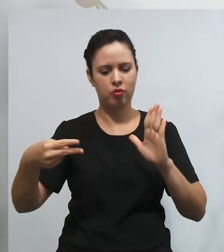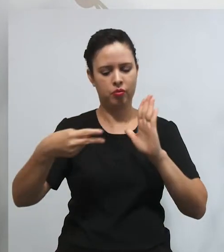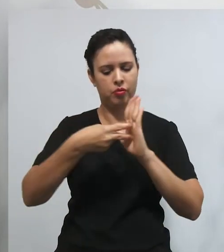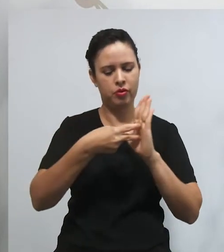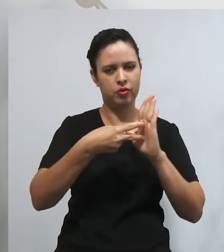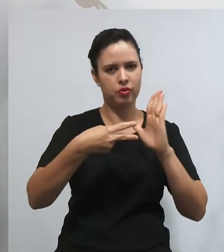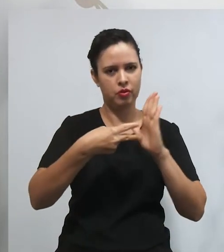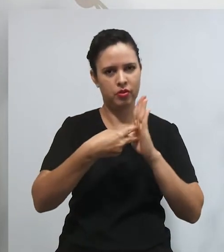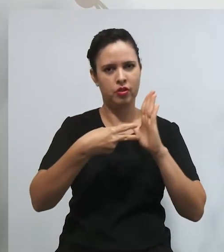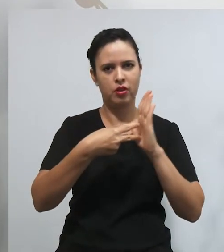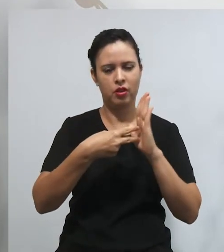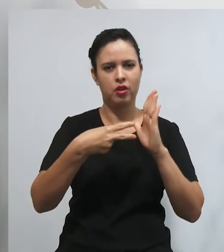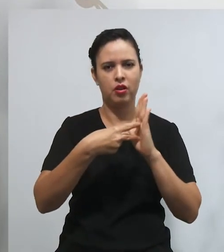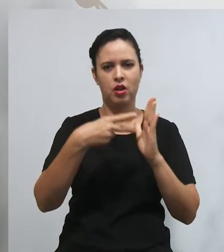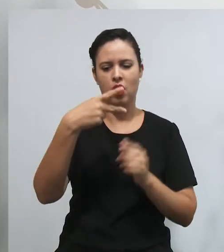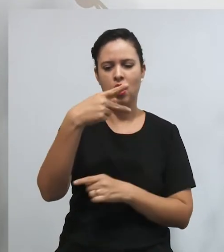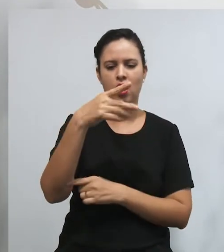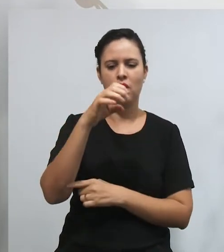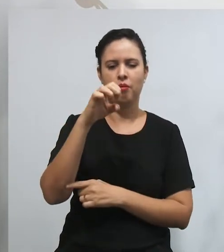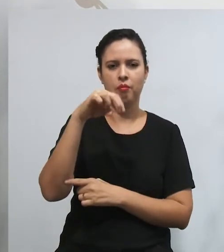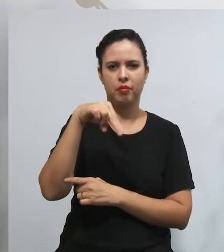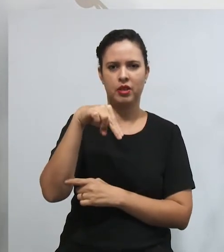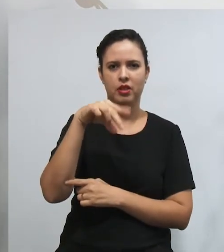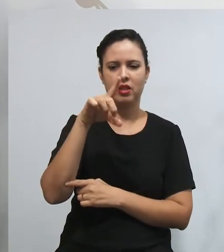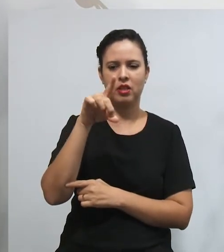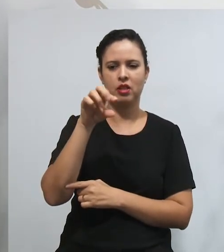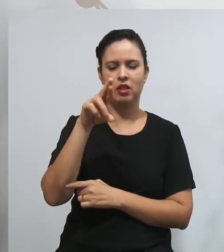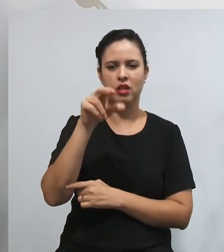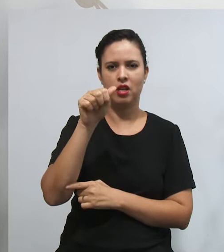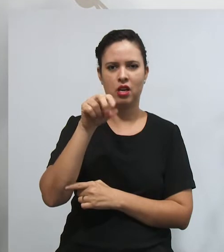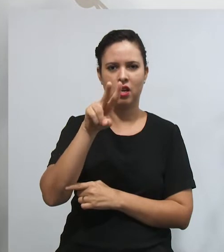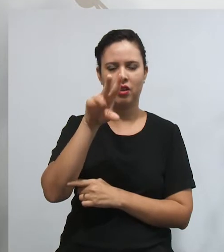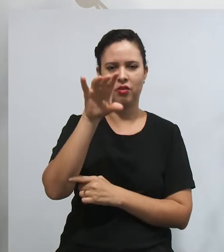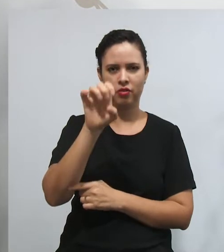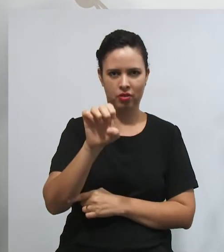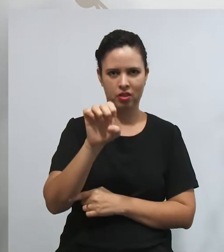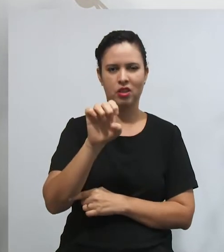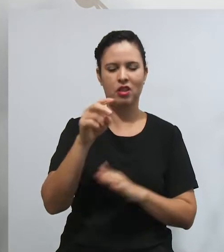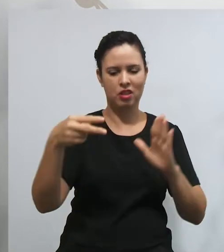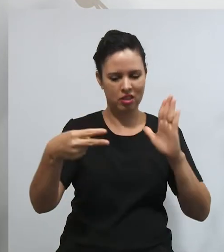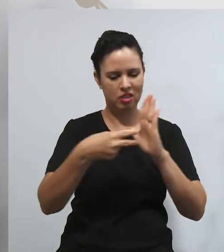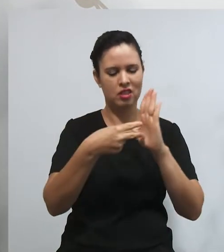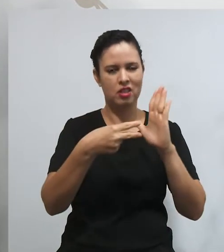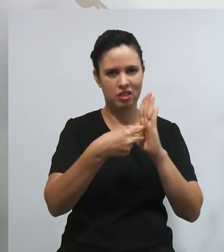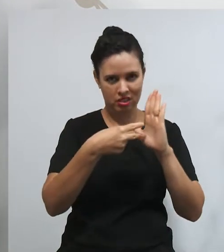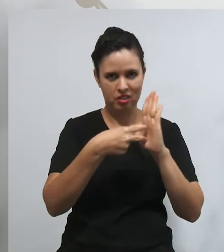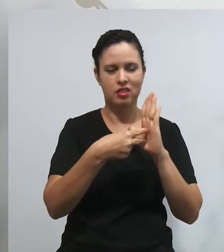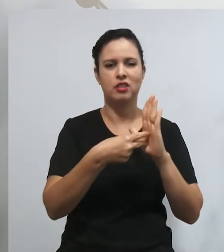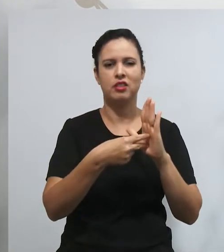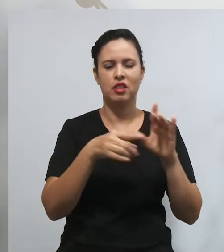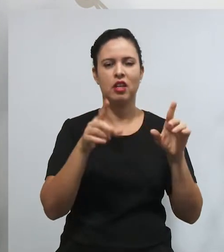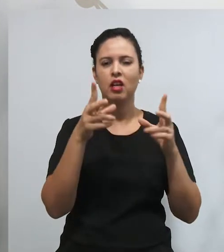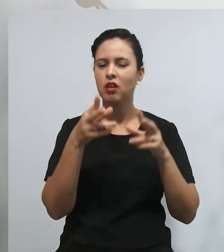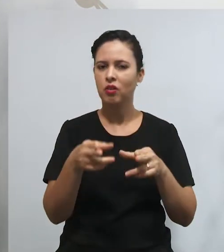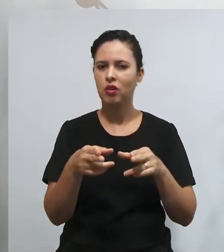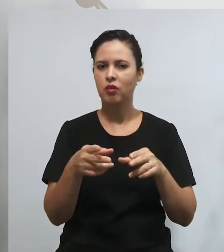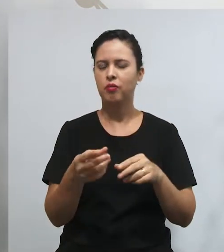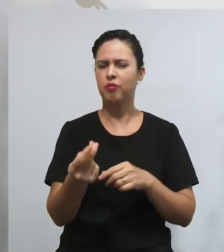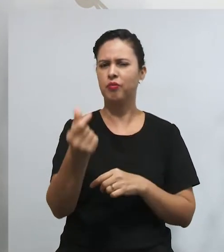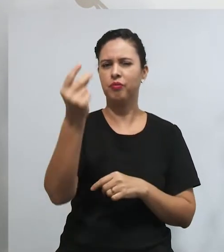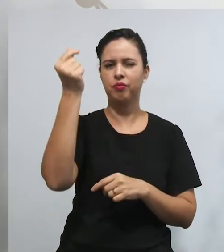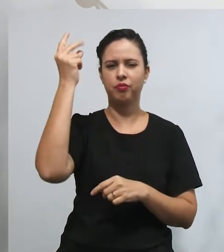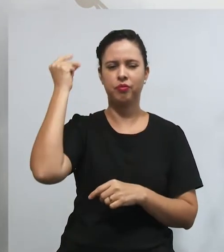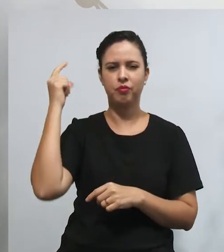uma memória secundária. Tá? Um pendrive, antigamente o pessoal guardava dados num CD, né? Então tinha um CD que você às vezes guardava alguns arquivos